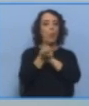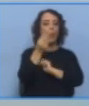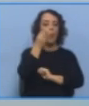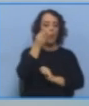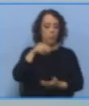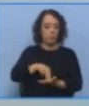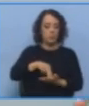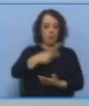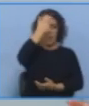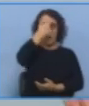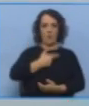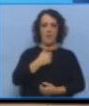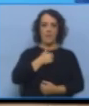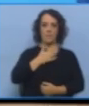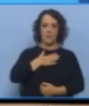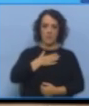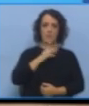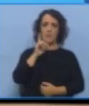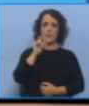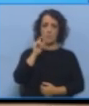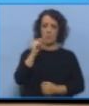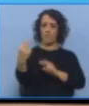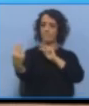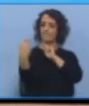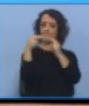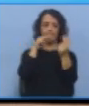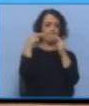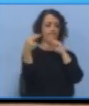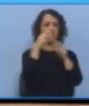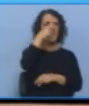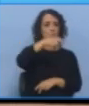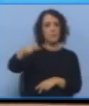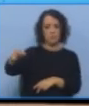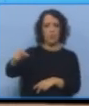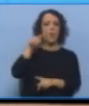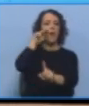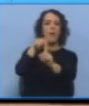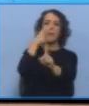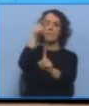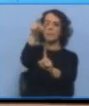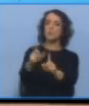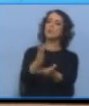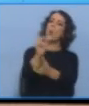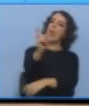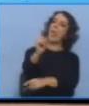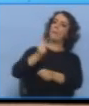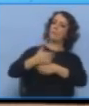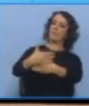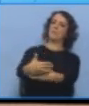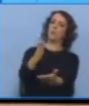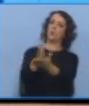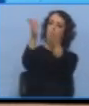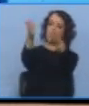da empresa. Exatamente, diante da empresa e diante dos outros. E essa pessoa, não apenas como profissional, não tratar os outros como profissionais em sentido